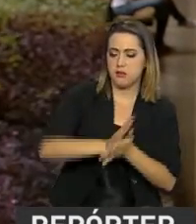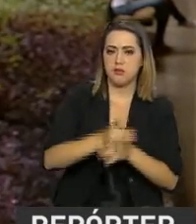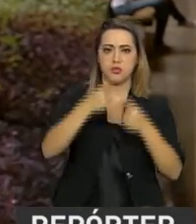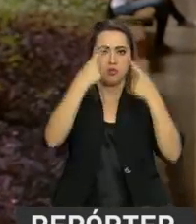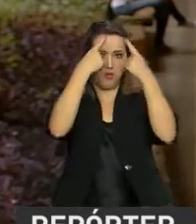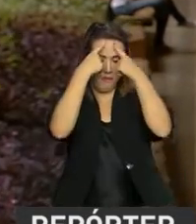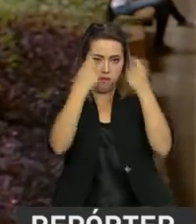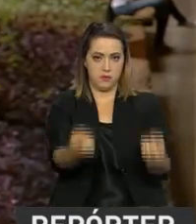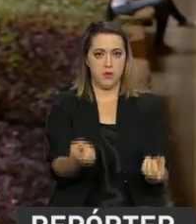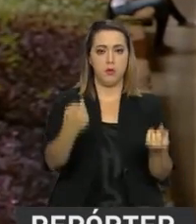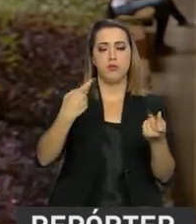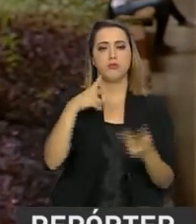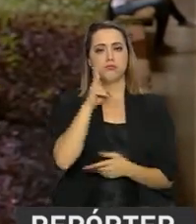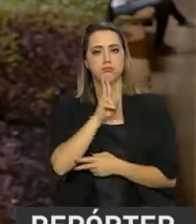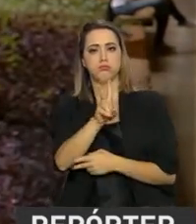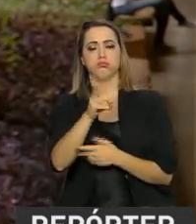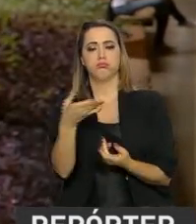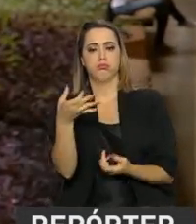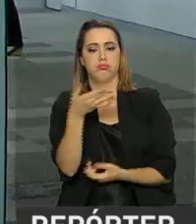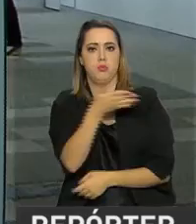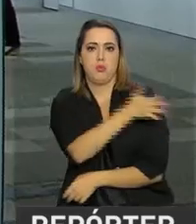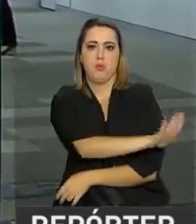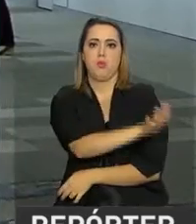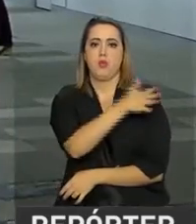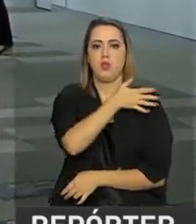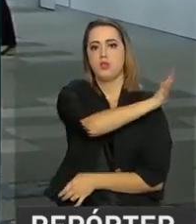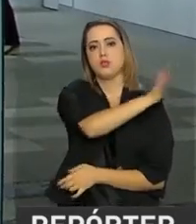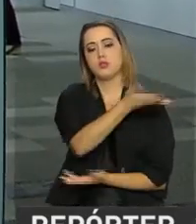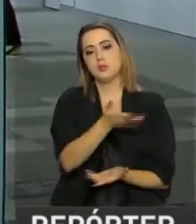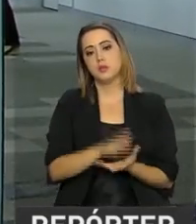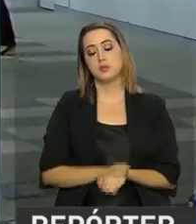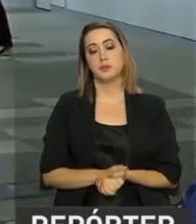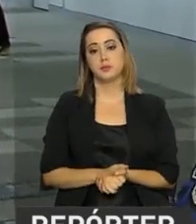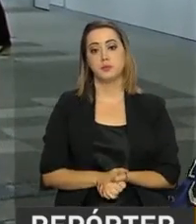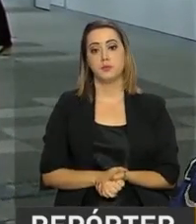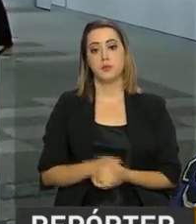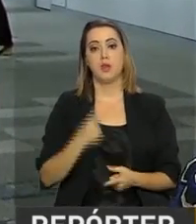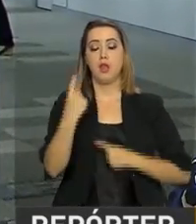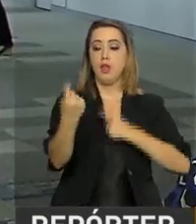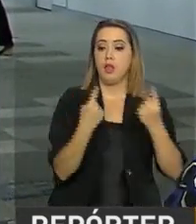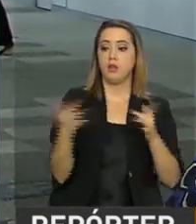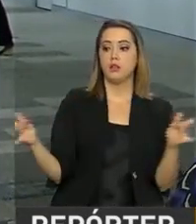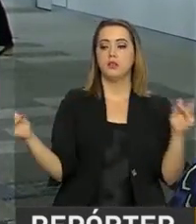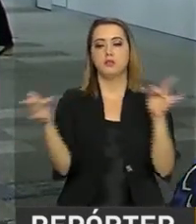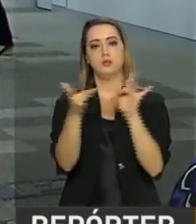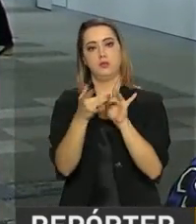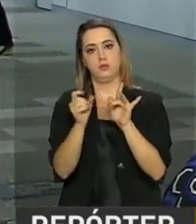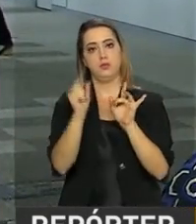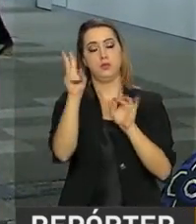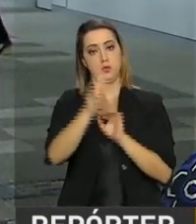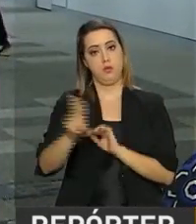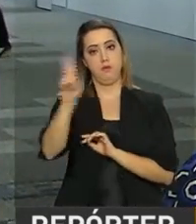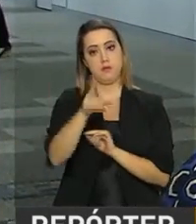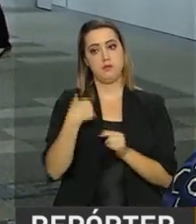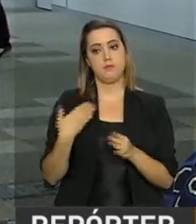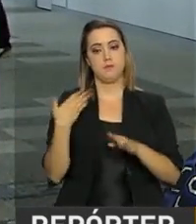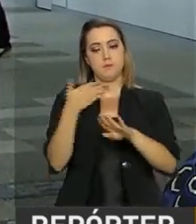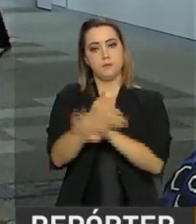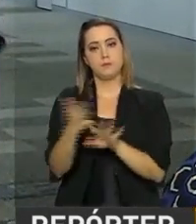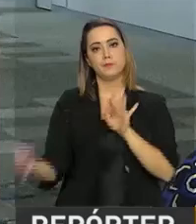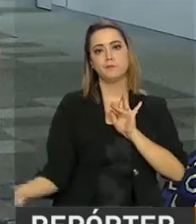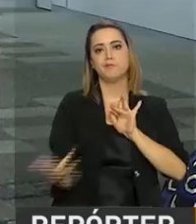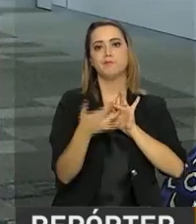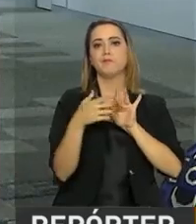do preconceito e da discriminação. Cada universidade que adere ao pacto assume o compromisso de elaborar um plano